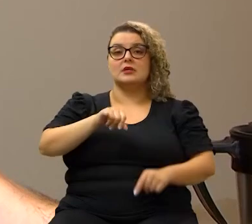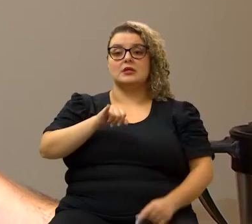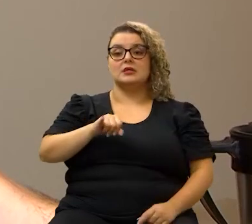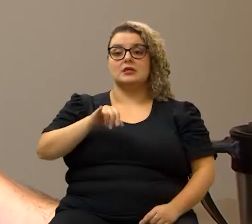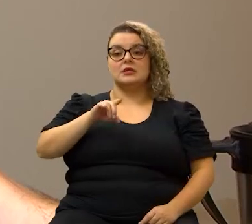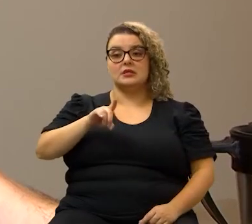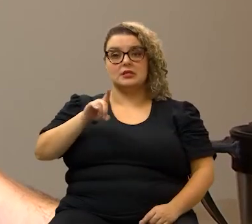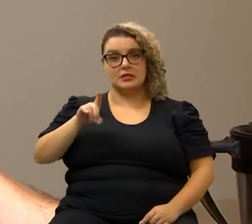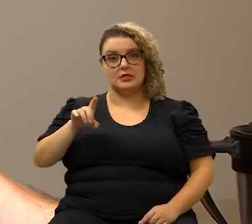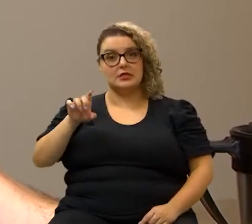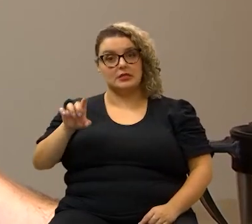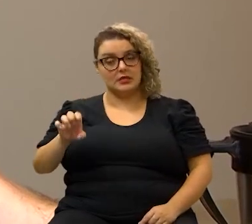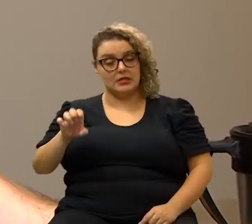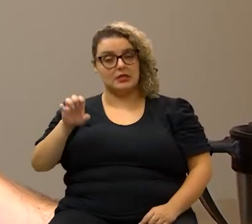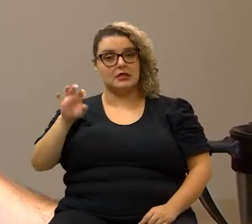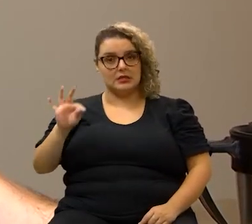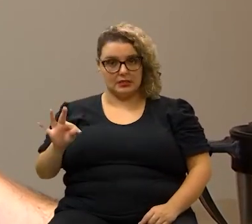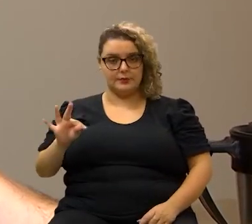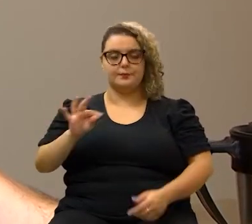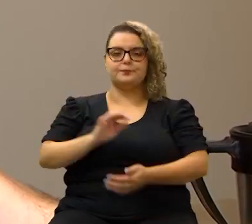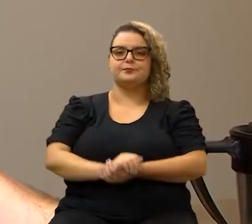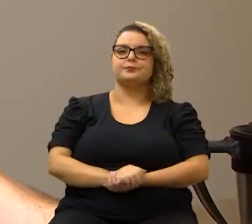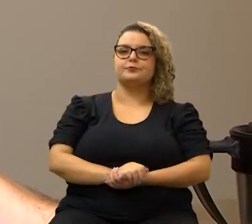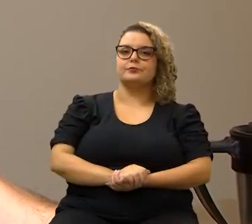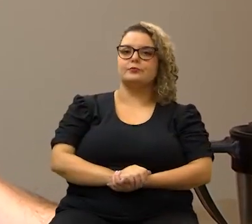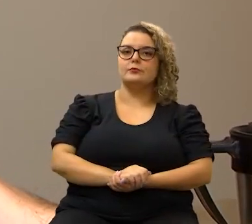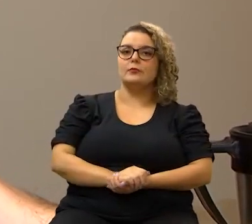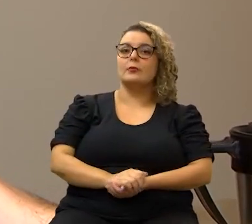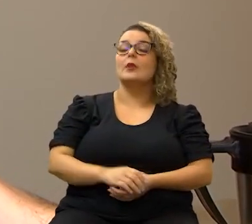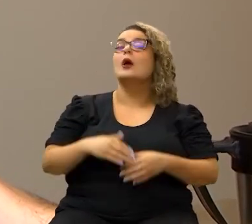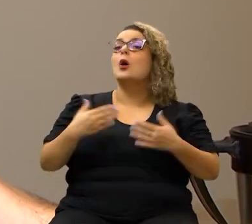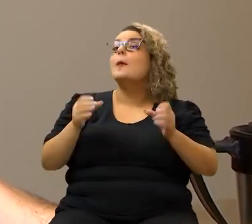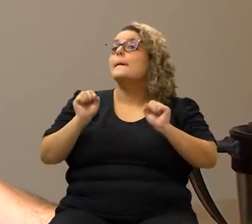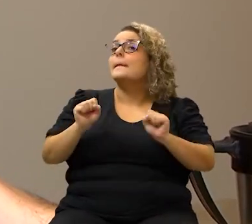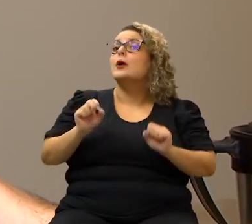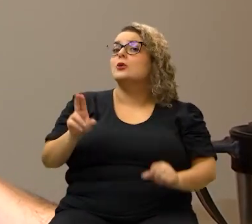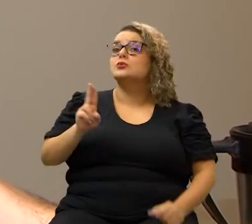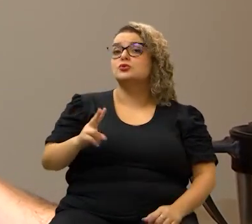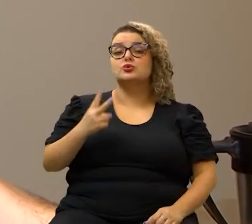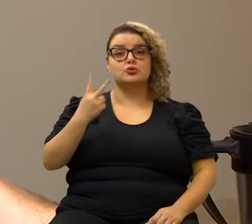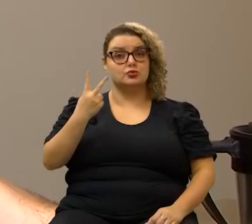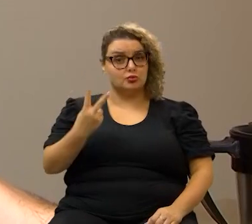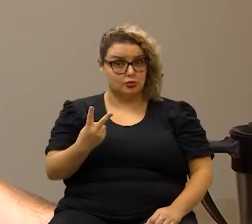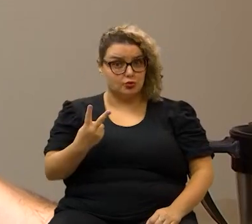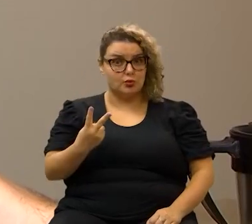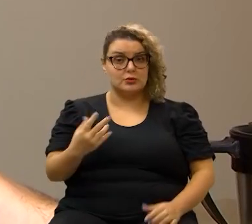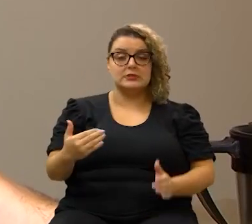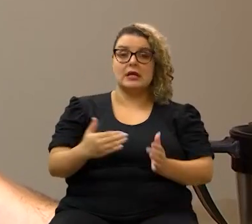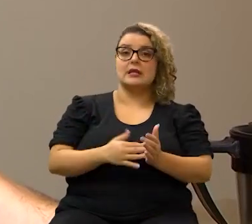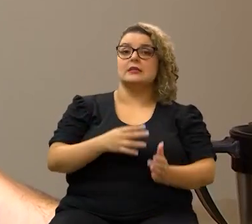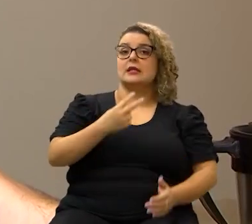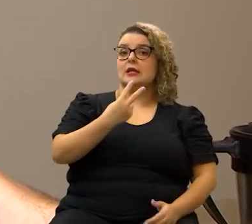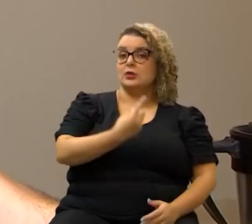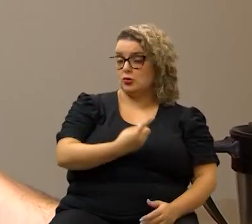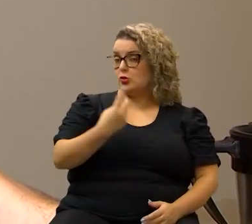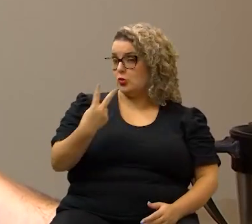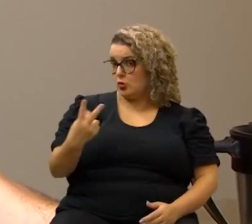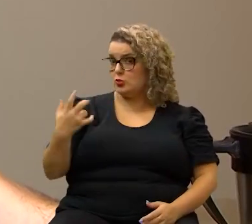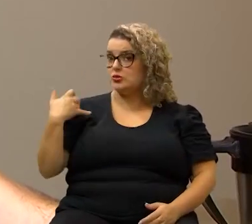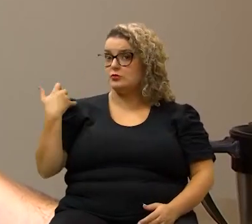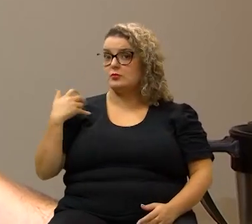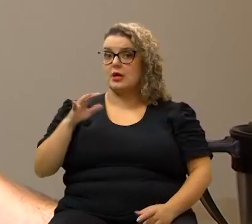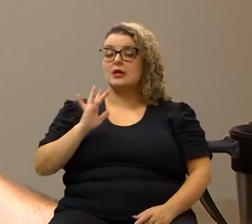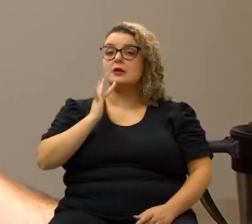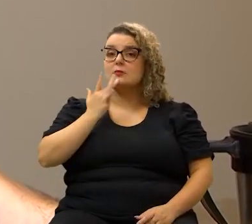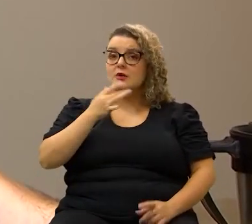o DIT que é o deet tá o DIT eles ele pode ser usado de 2 a 12 anos de